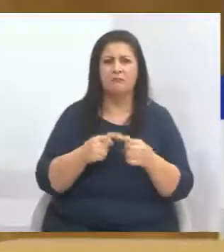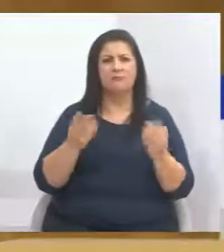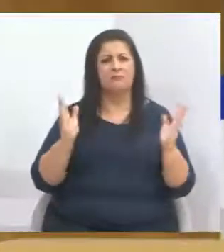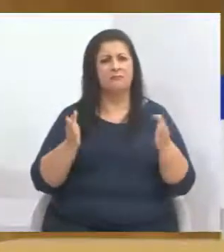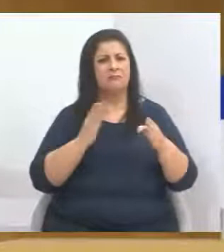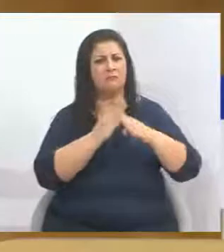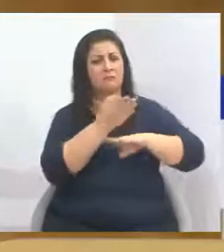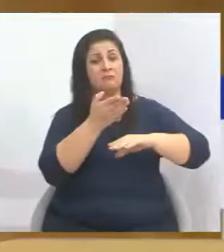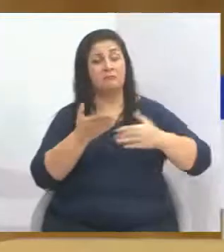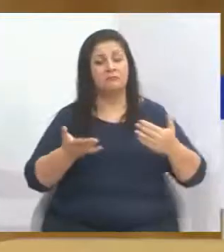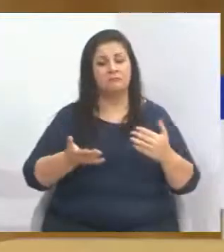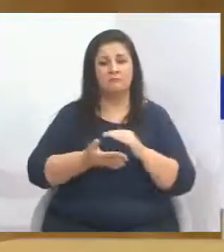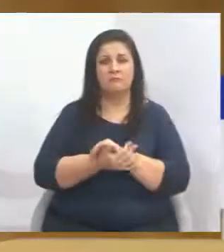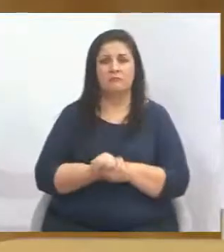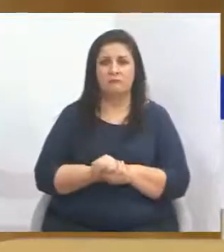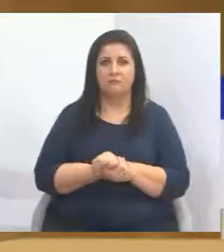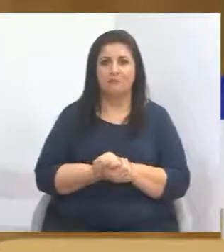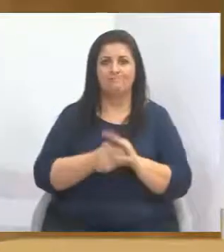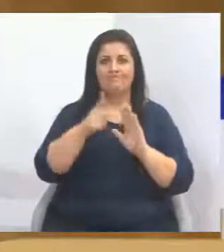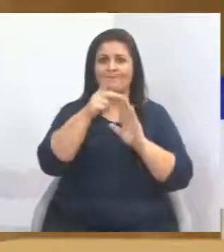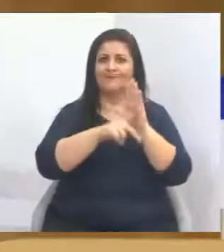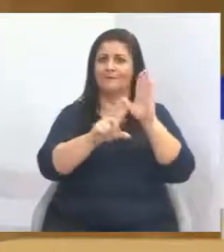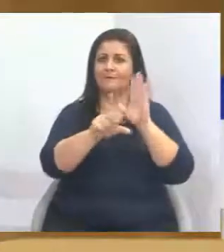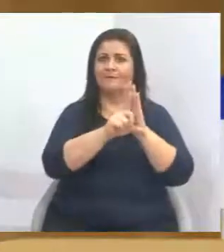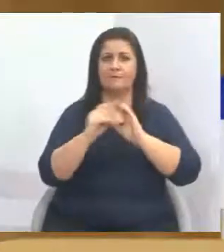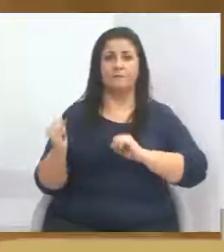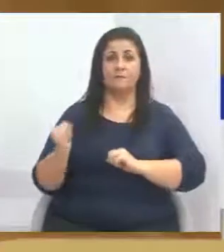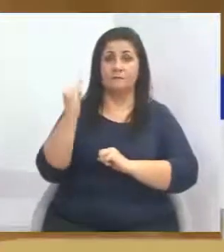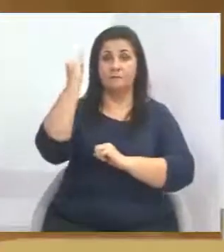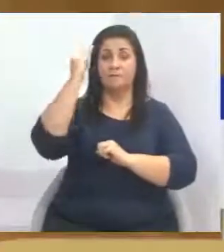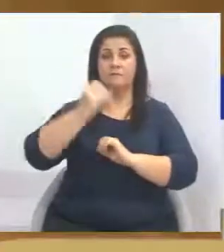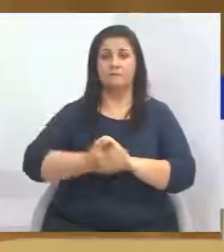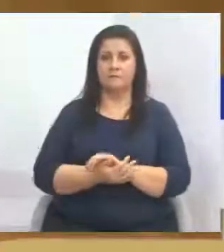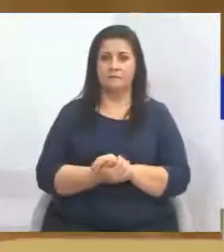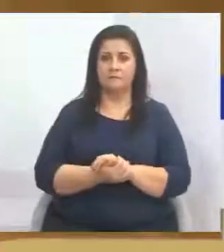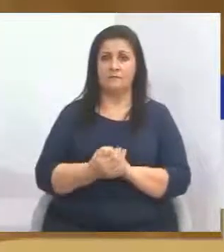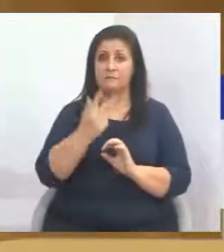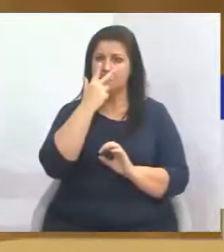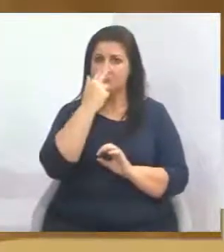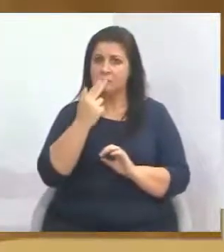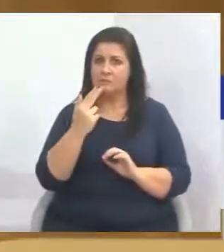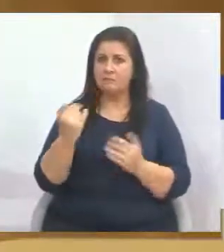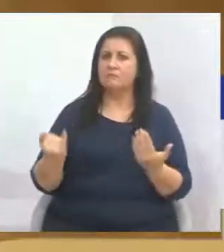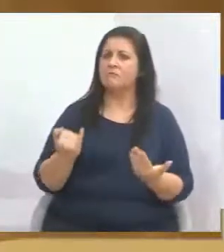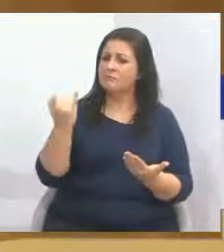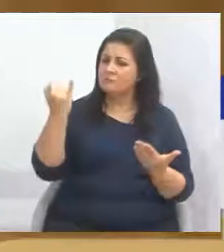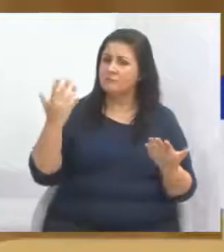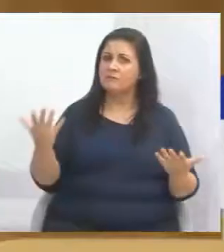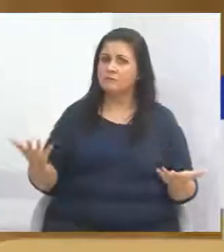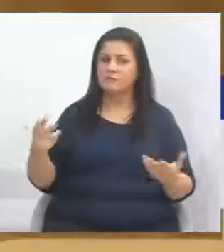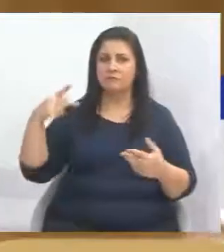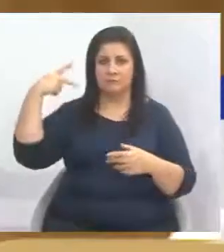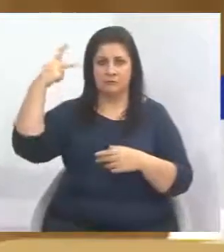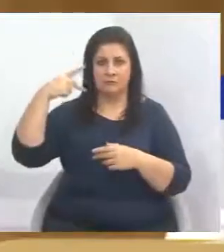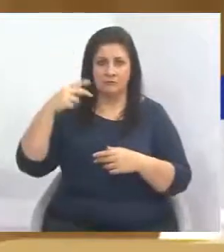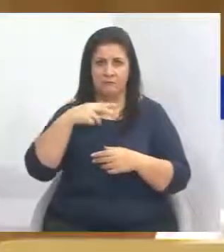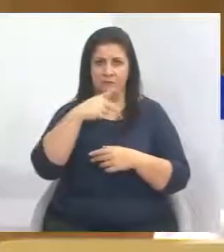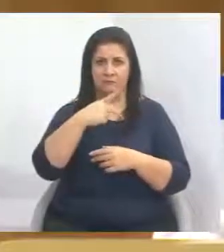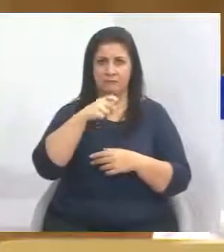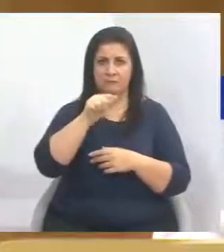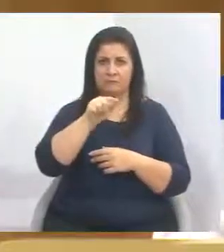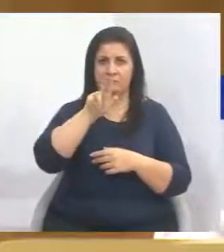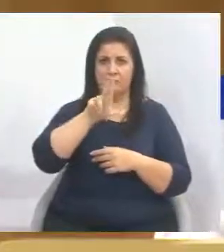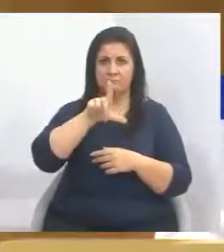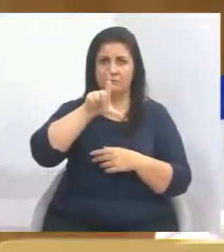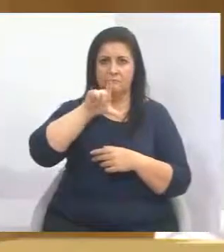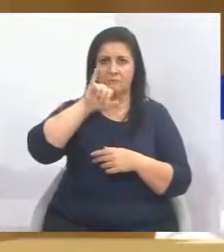pelo prefeito, né? E um projeto tão importante como esse, eu acho que valeria a pena, vereador Paulinho, dos condutores,